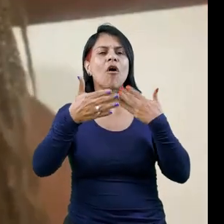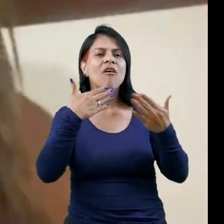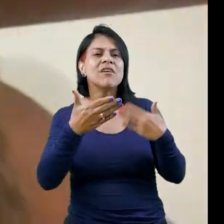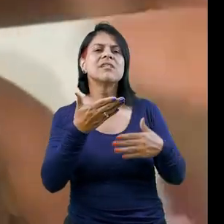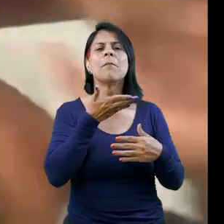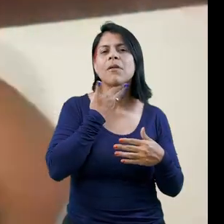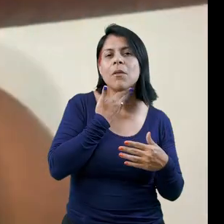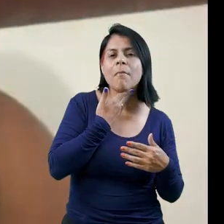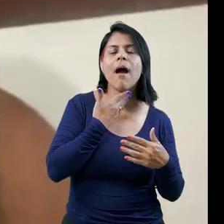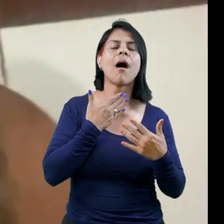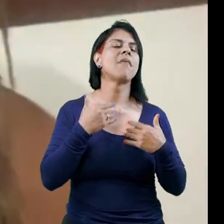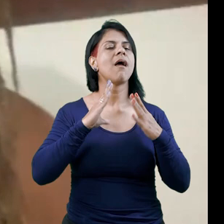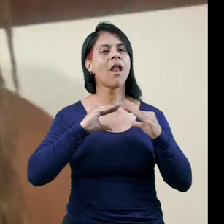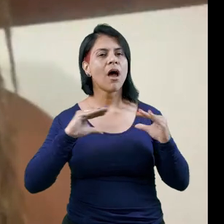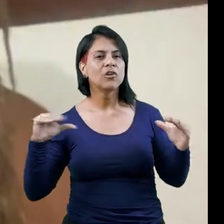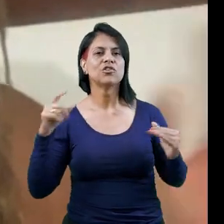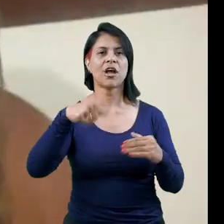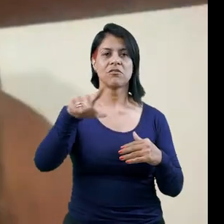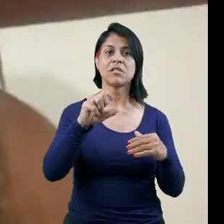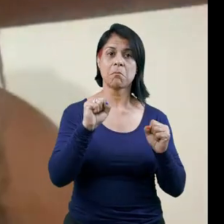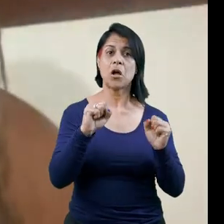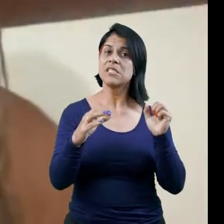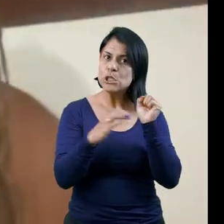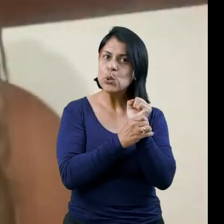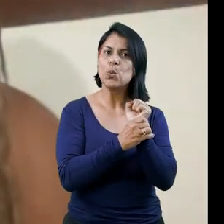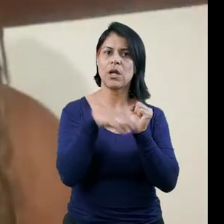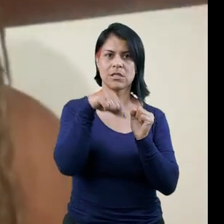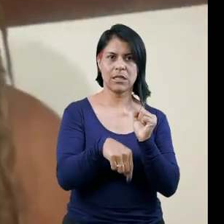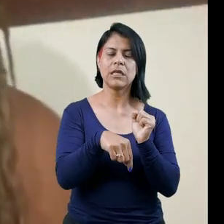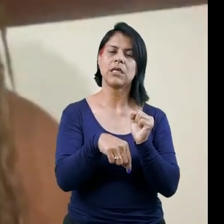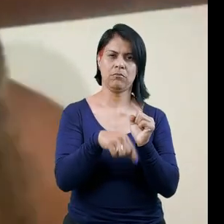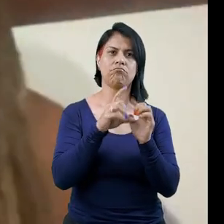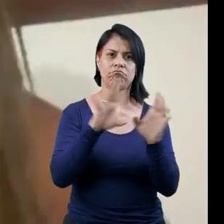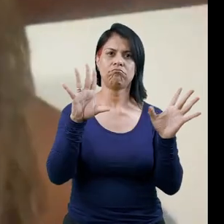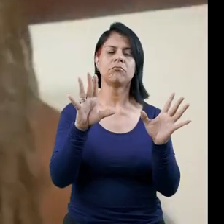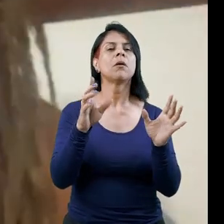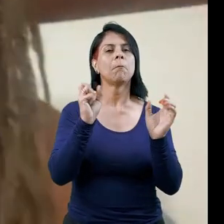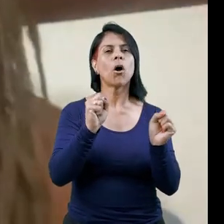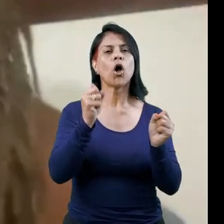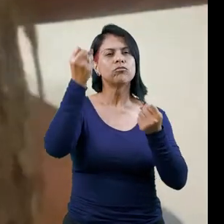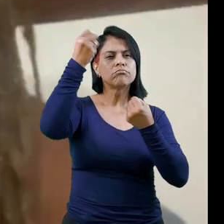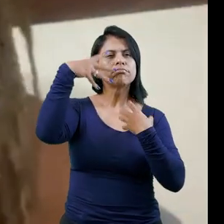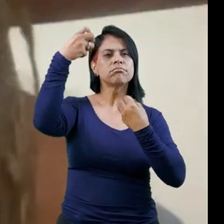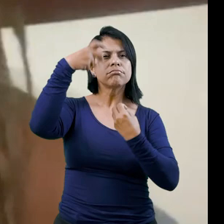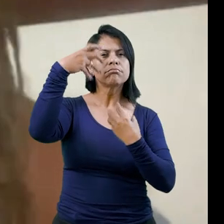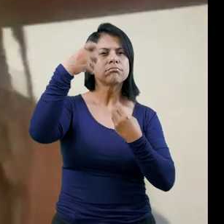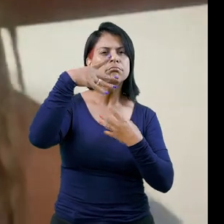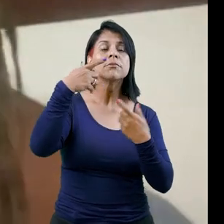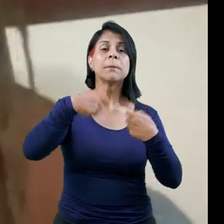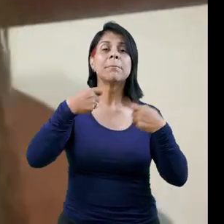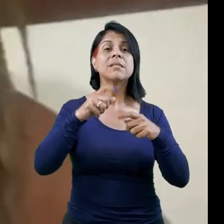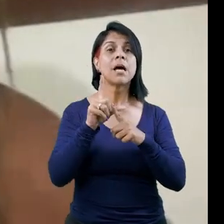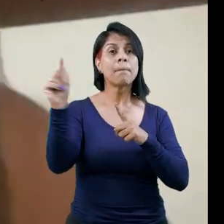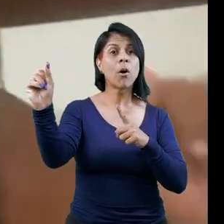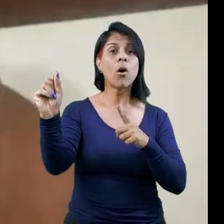para a gente relaxar, um espaço de segurança, um espaço de alimentação. A gente precisa sair daqui, e a